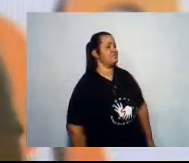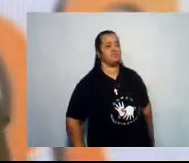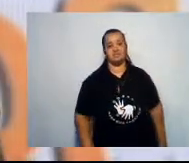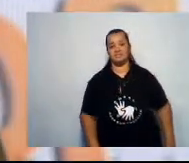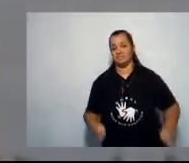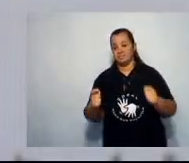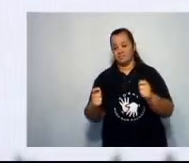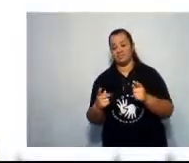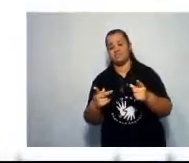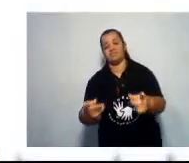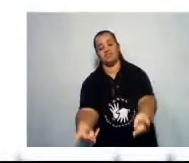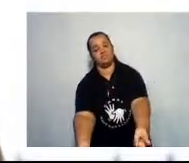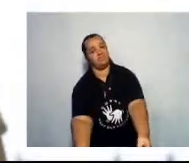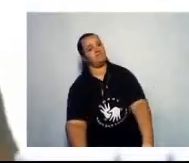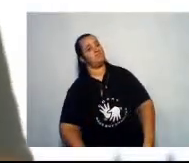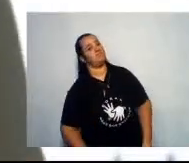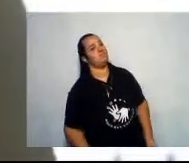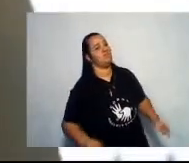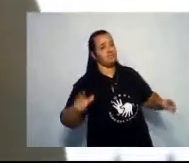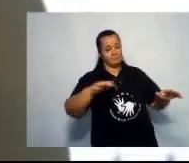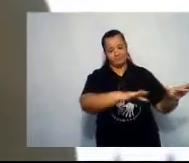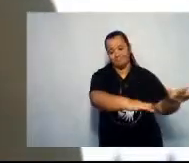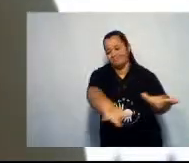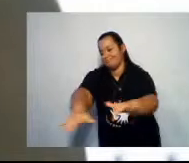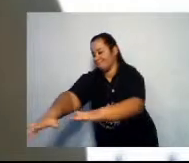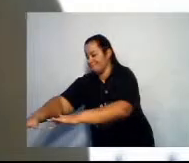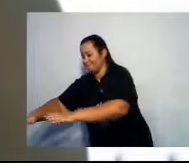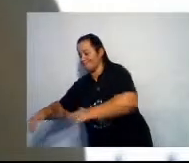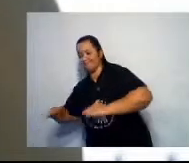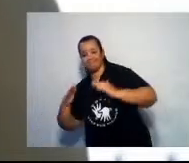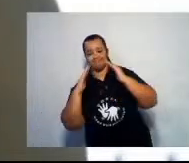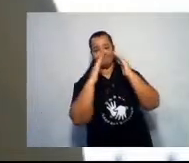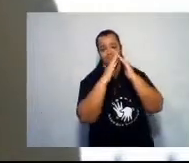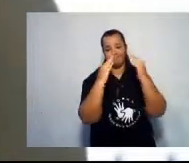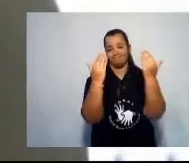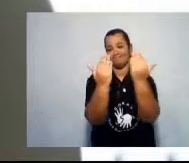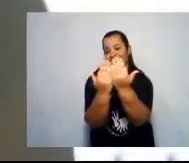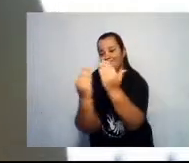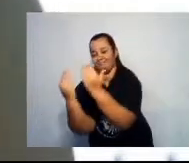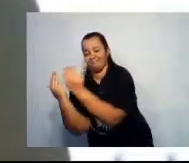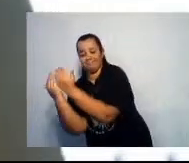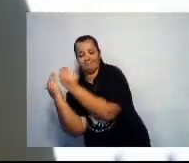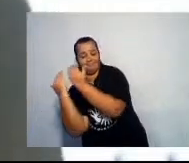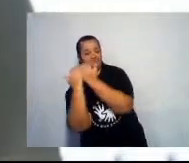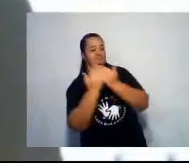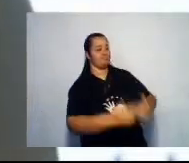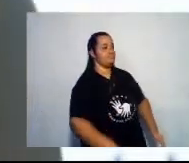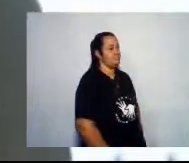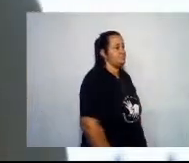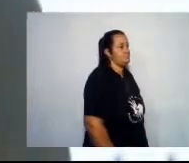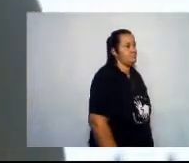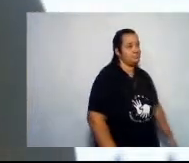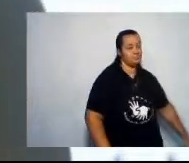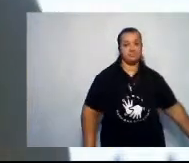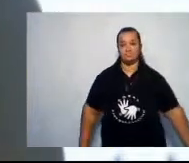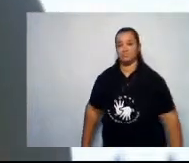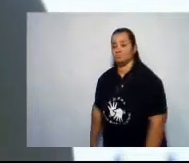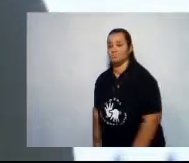Ela me fez vender meu gado pra morar num condomínio